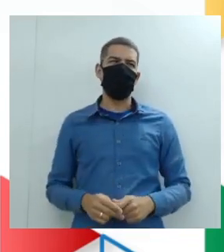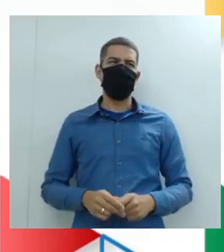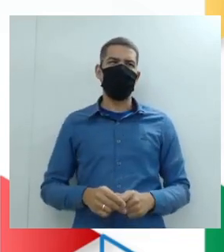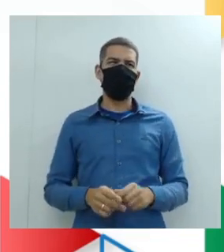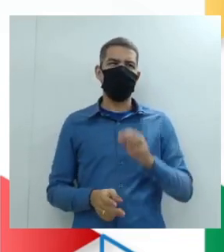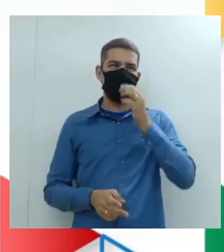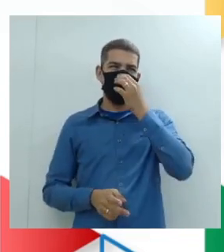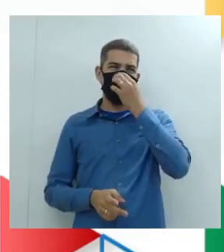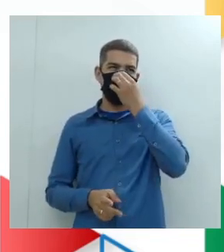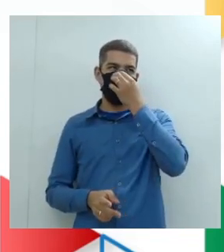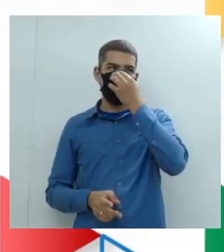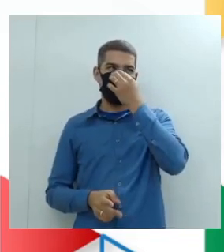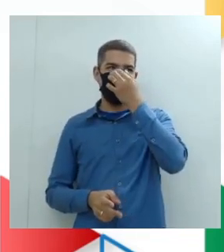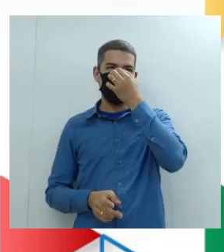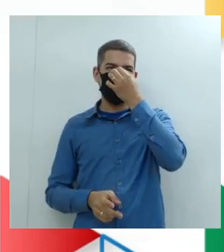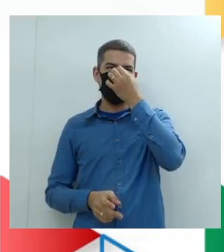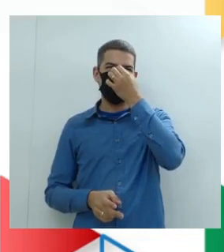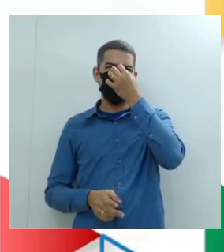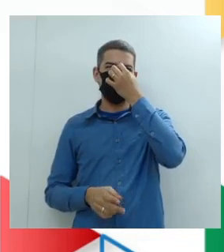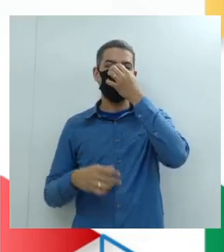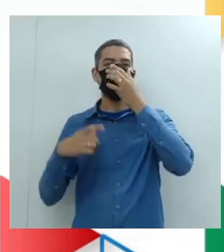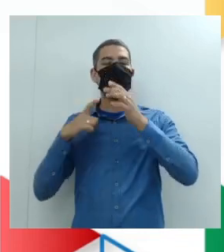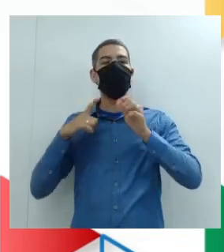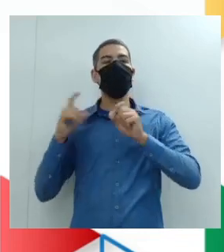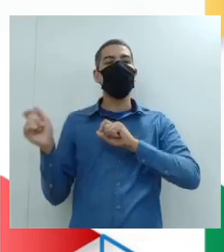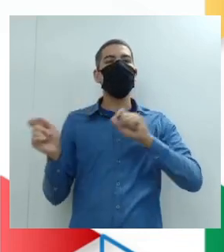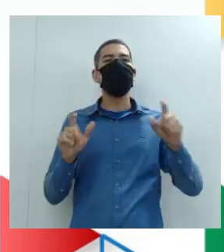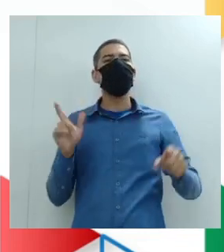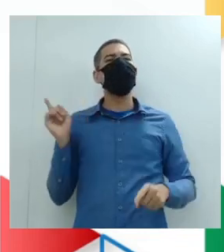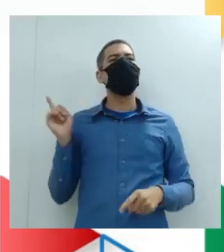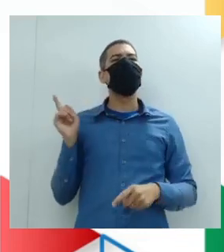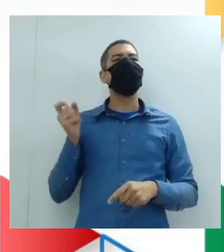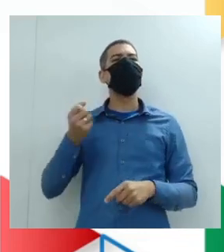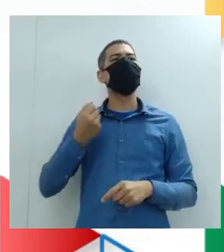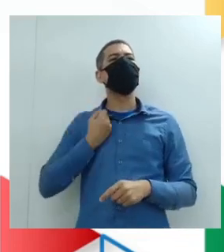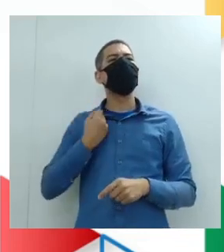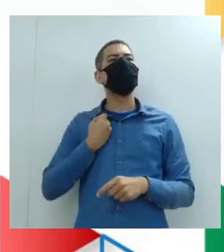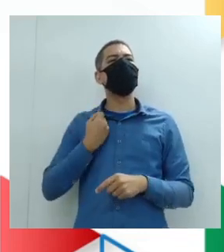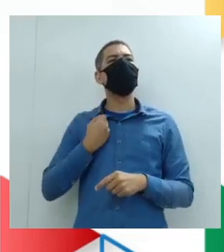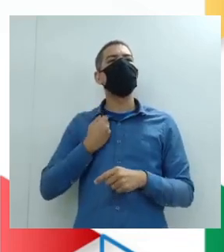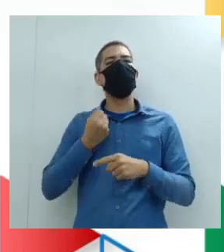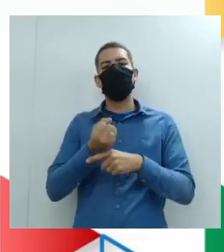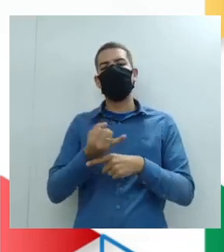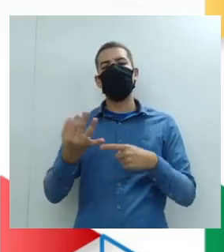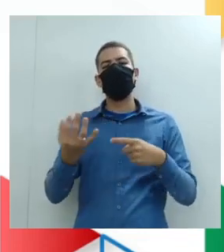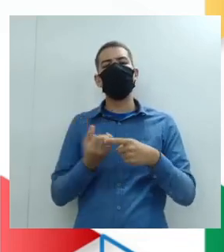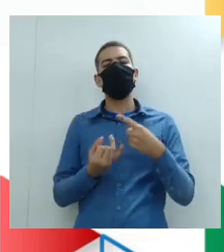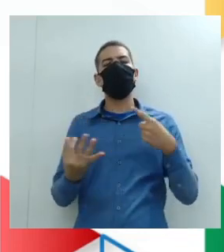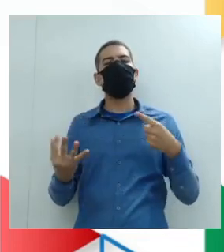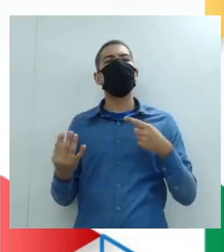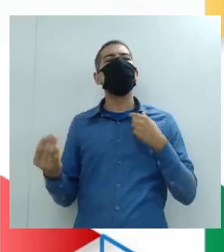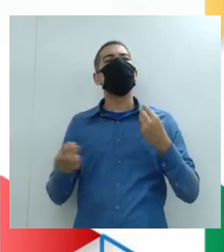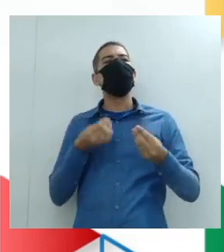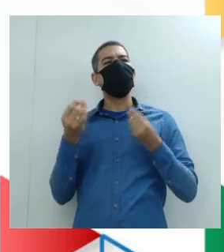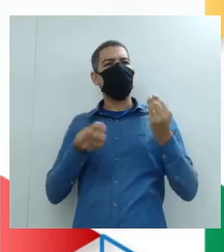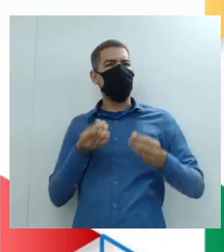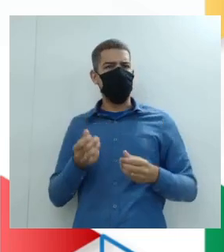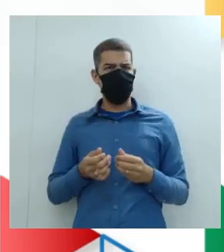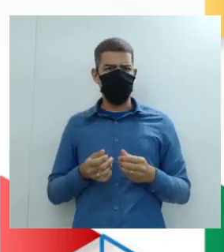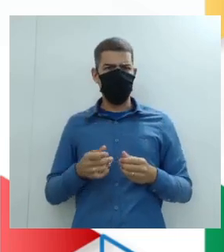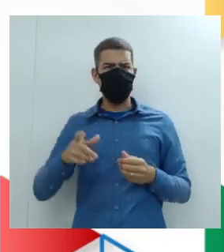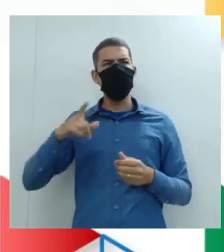Segue comigo agora que já tem uma animação para vocês aí, o número racional na forma de fração, tá?